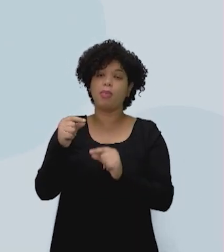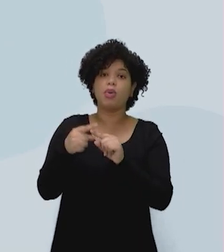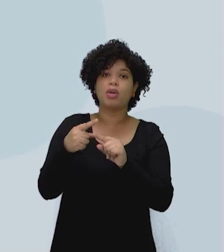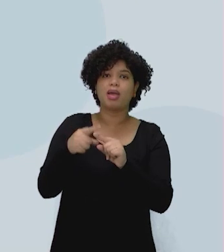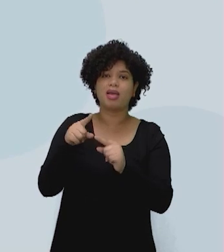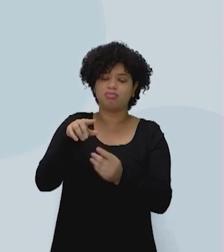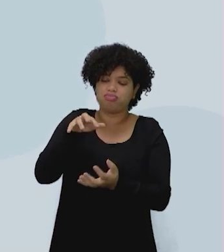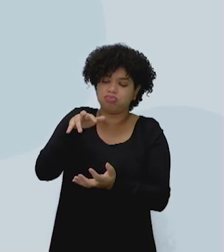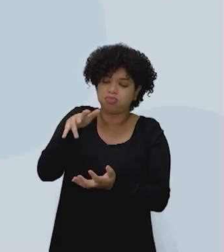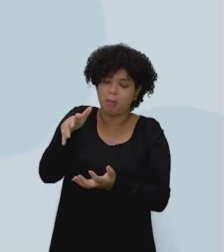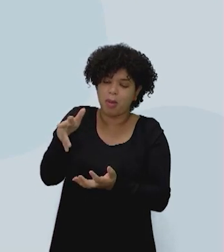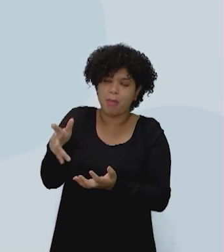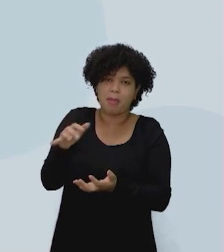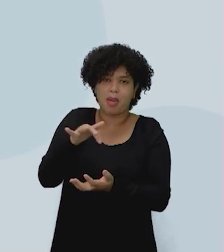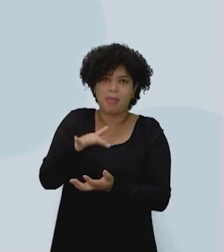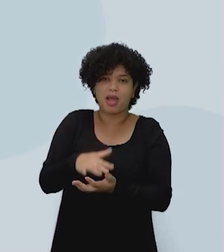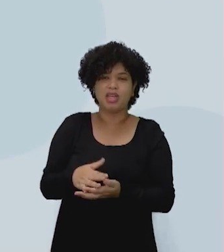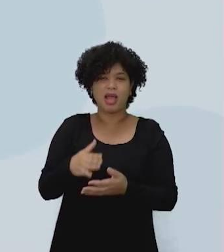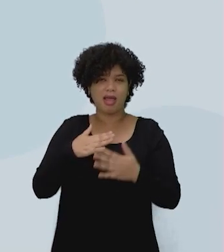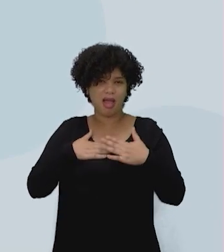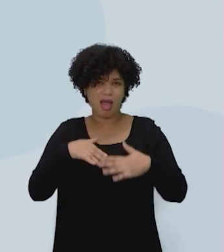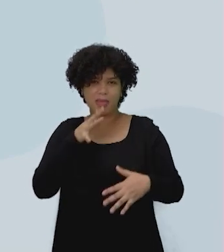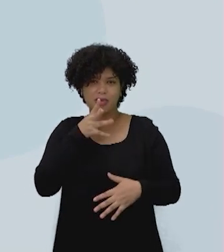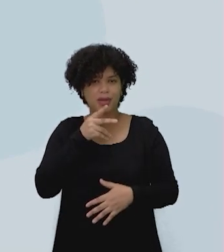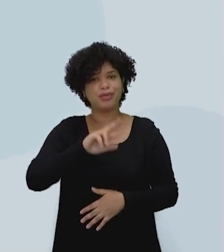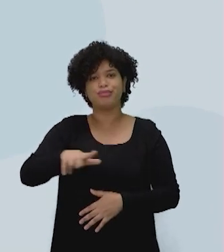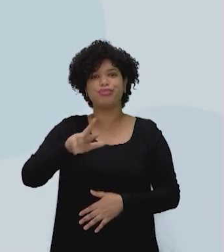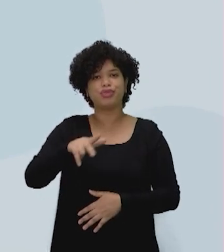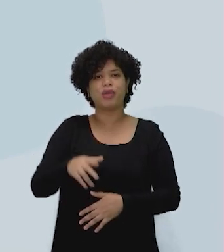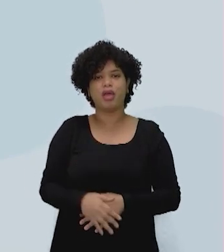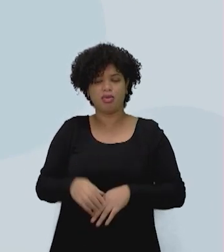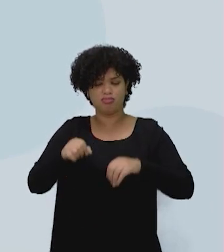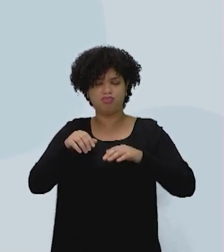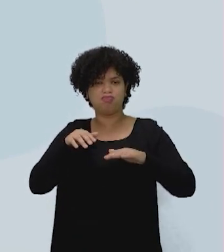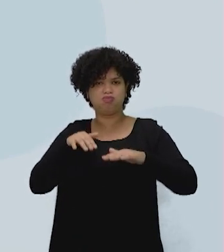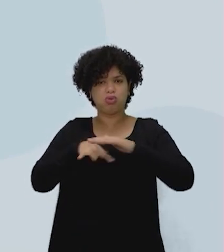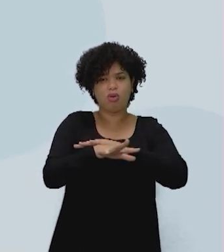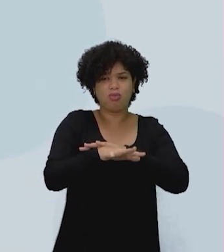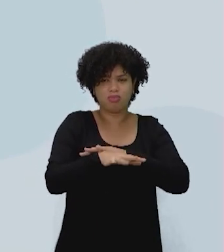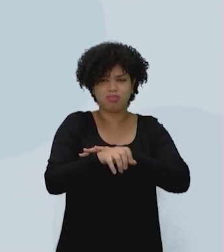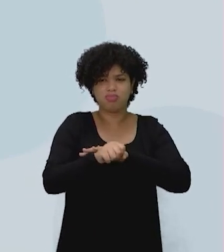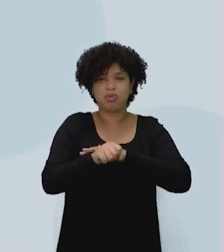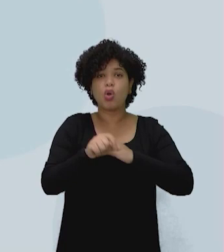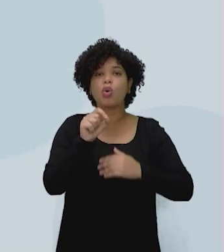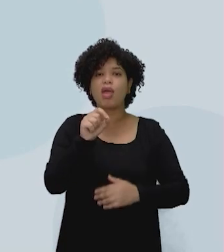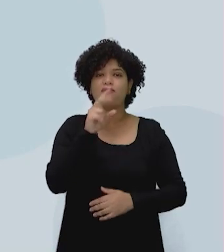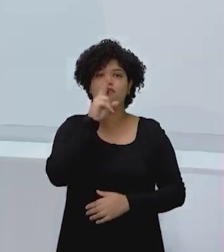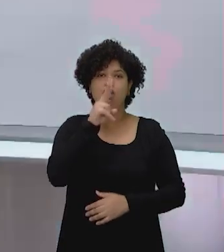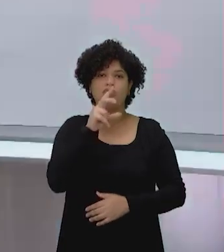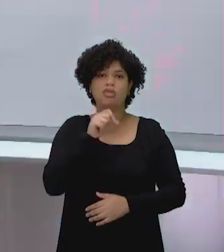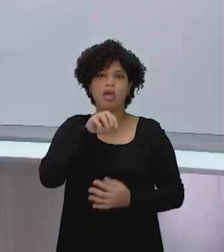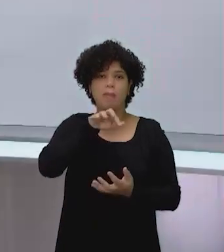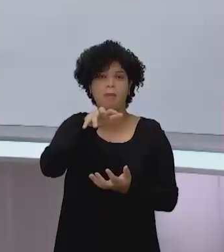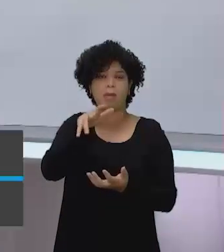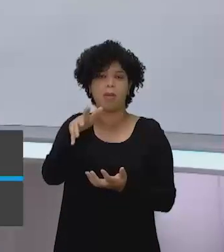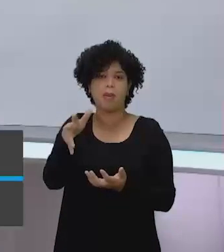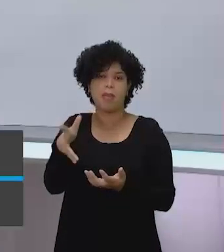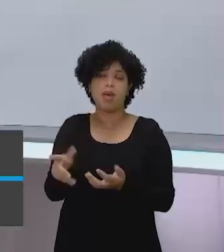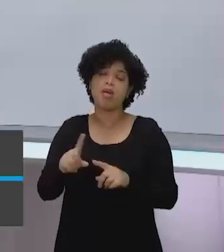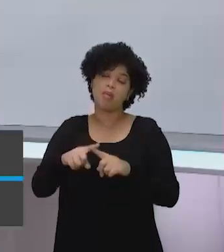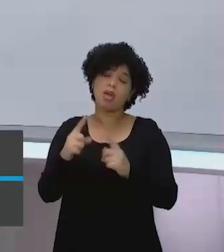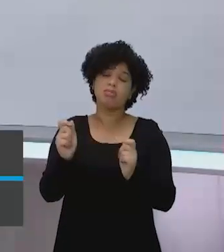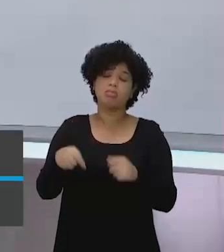muito invasivo, muito violento. Porém, o Milton Santos vê uma perspectiva de que o local ele também pode sobreviver